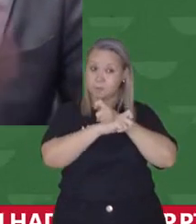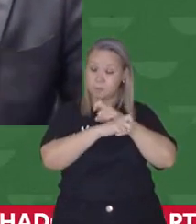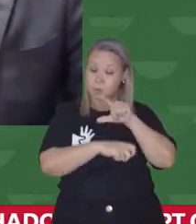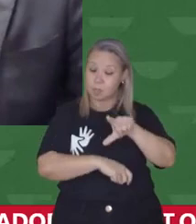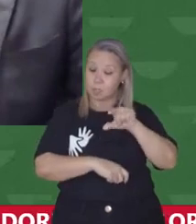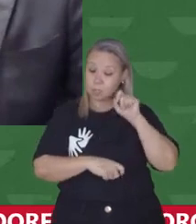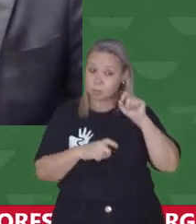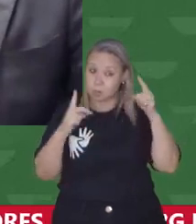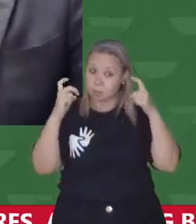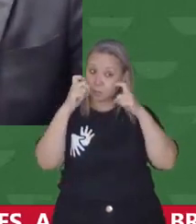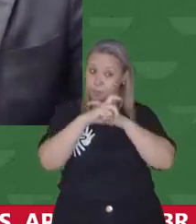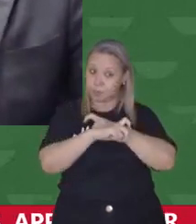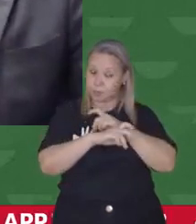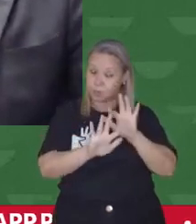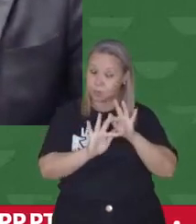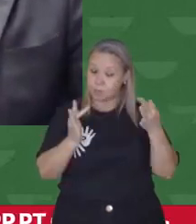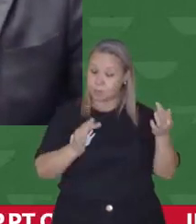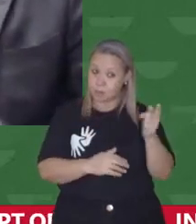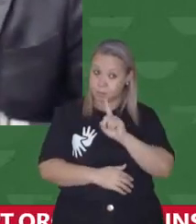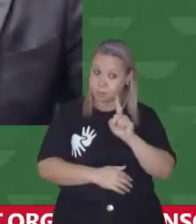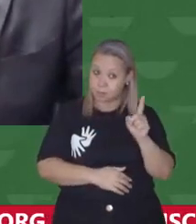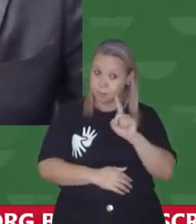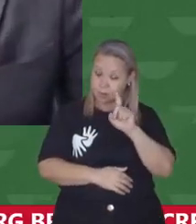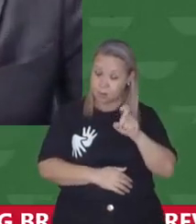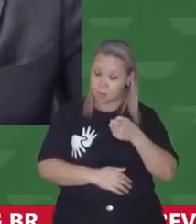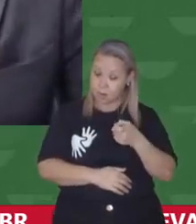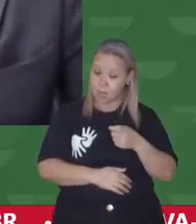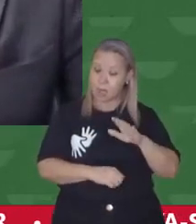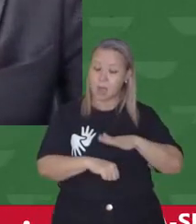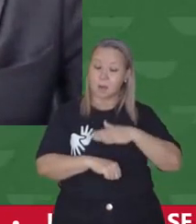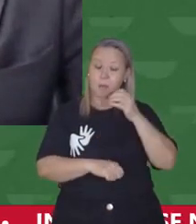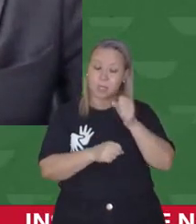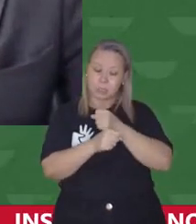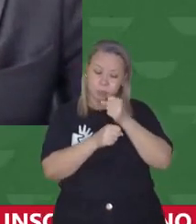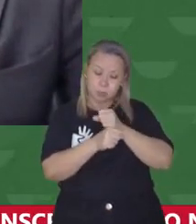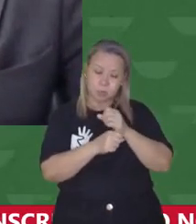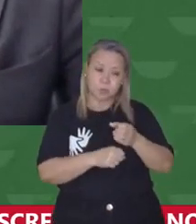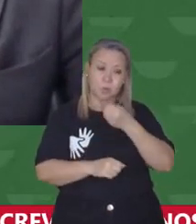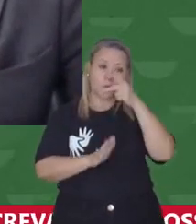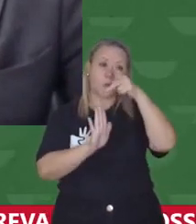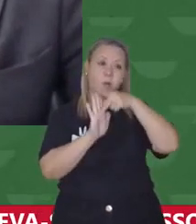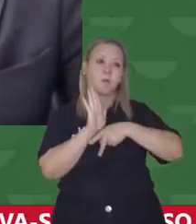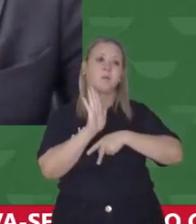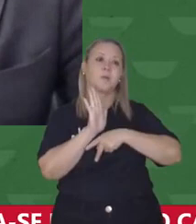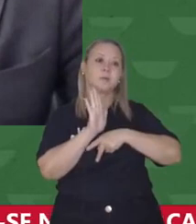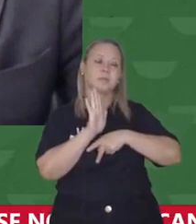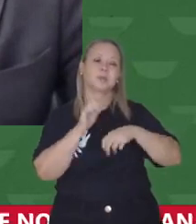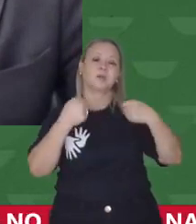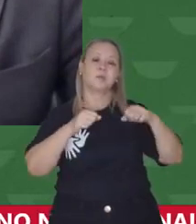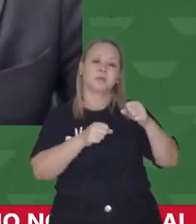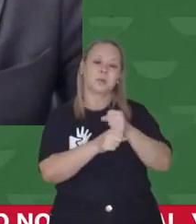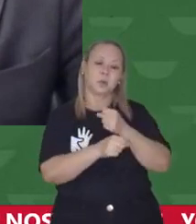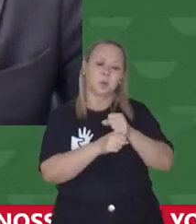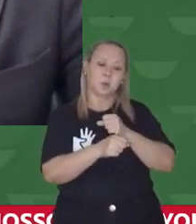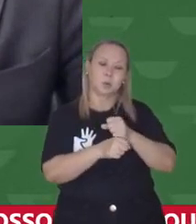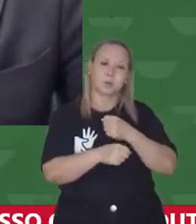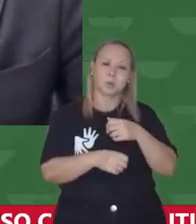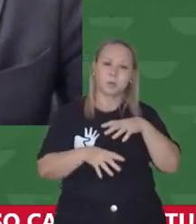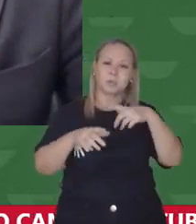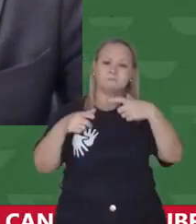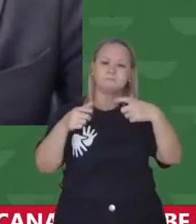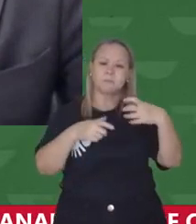aqui, não vai ser simples. Mais do que construir um bom plano, nós precisamos construir as condições